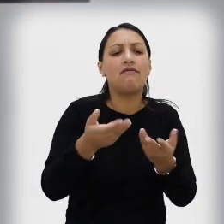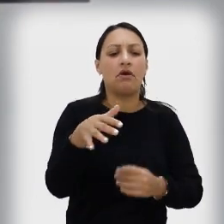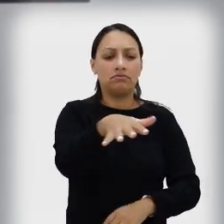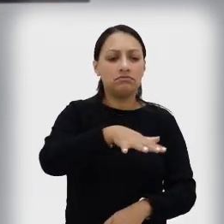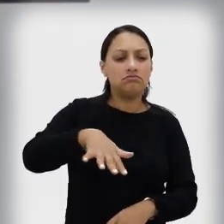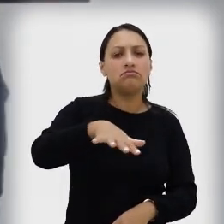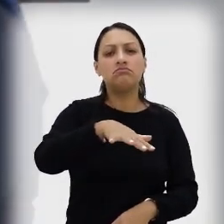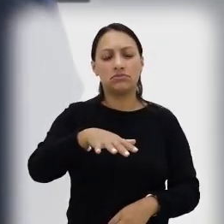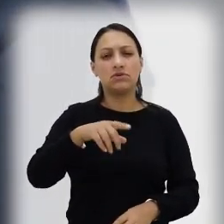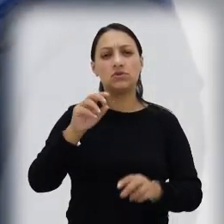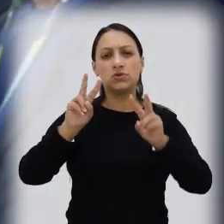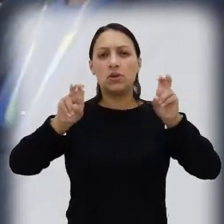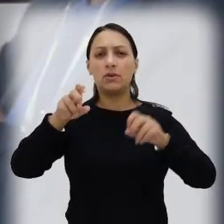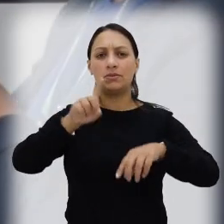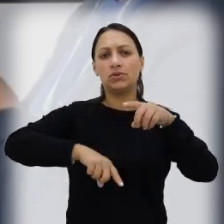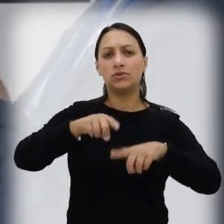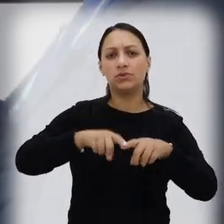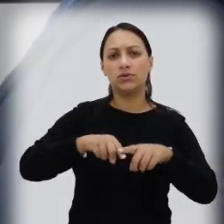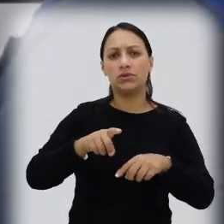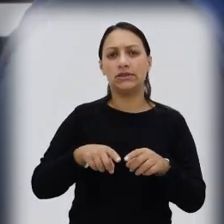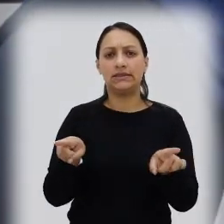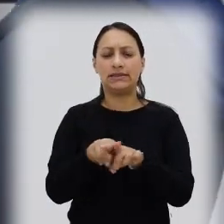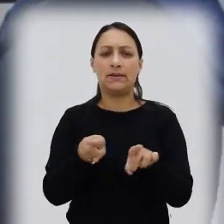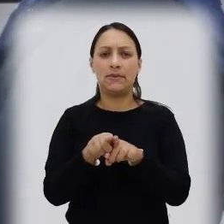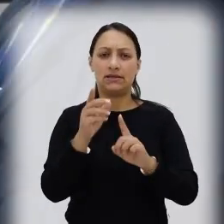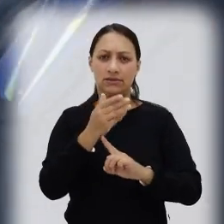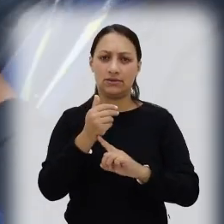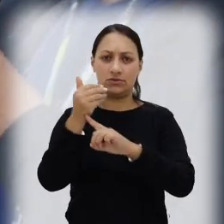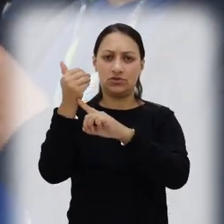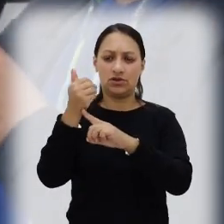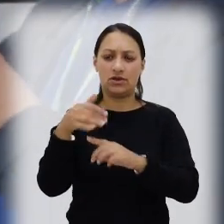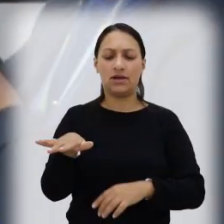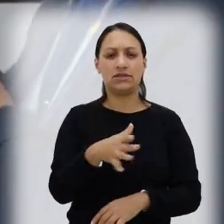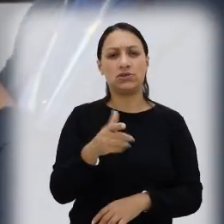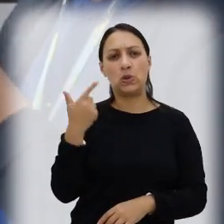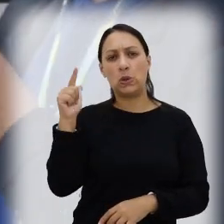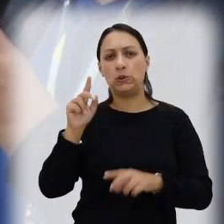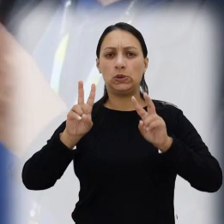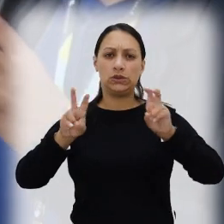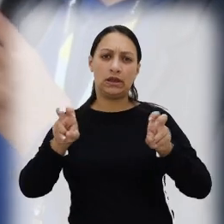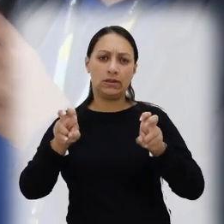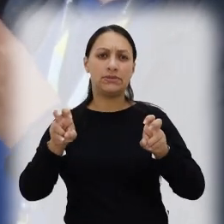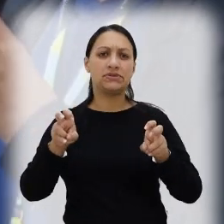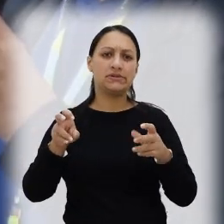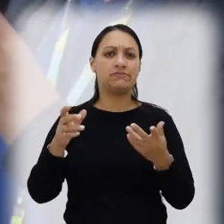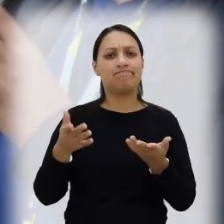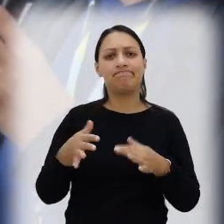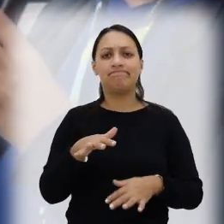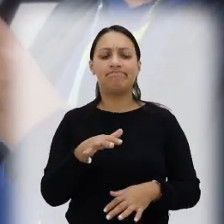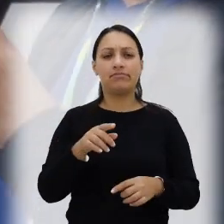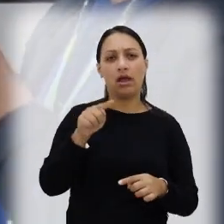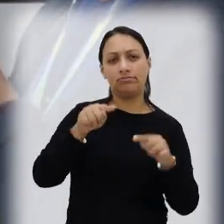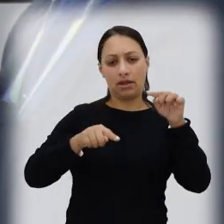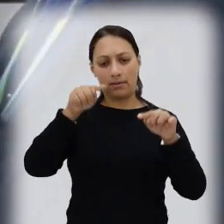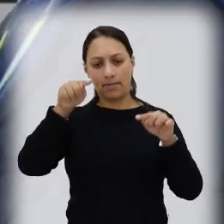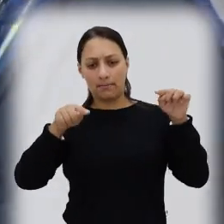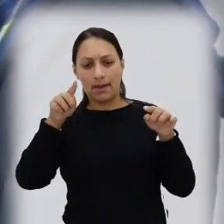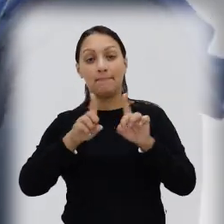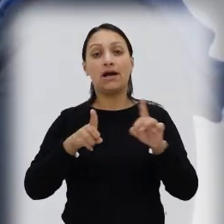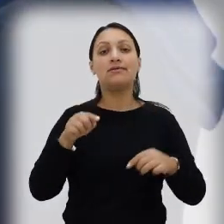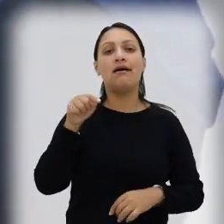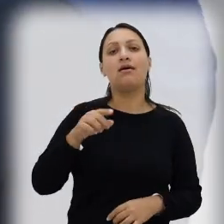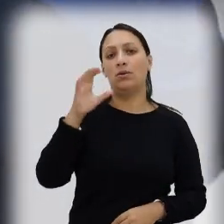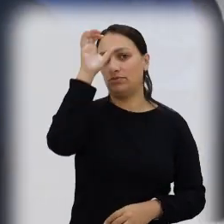a aspectos de produto ou em relação a aspectos de tecnologia. Às vezes, os outros temas eles orbitam, e aí é onde o aprendizado pode ser